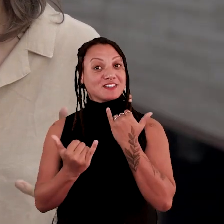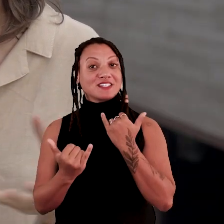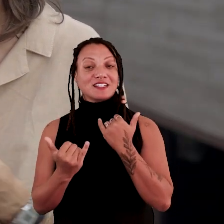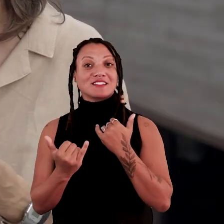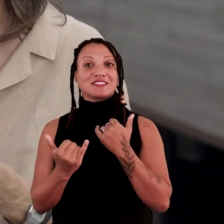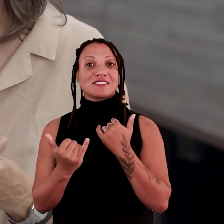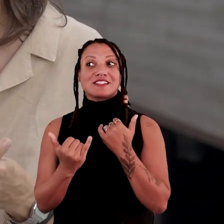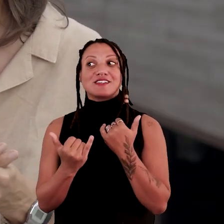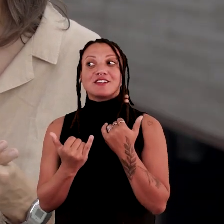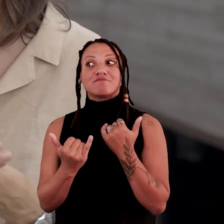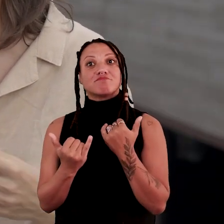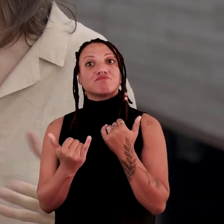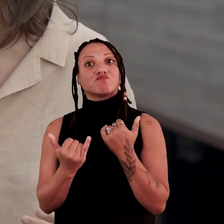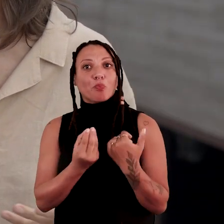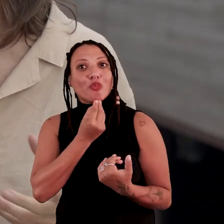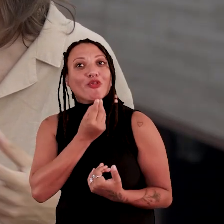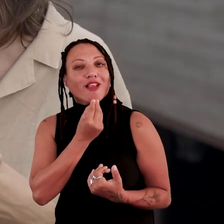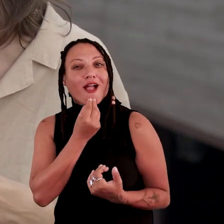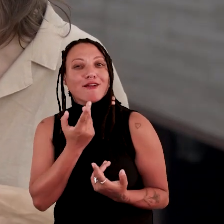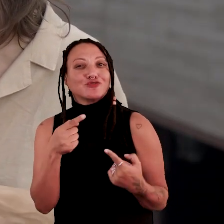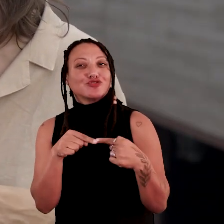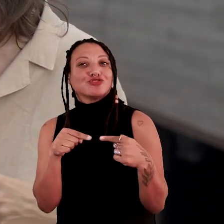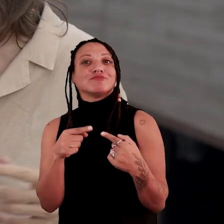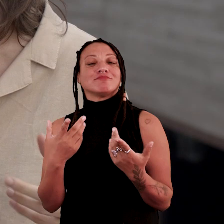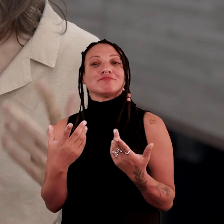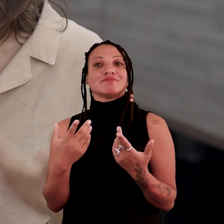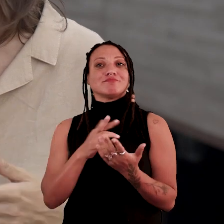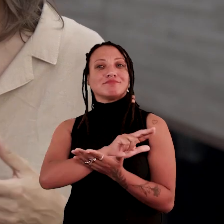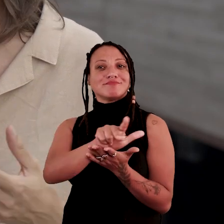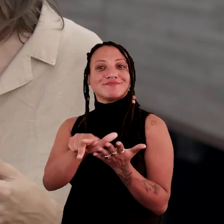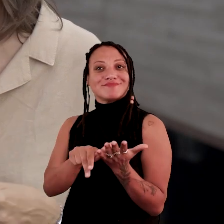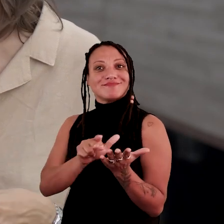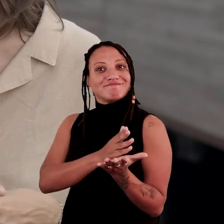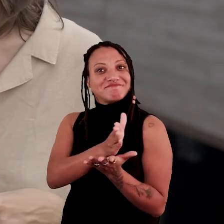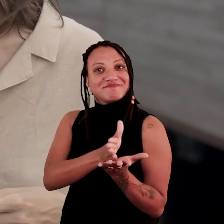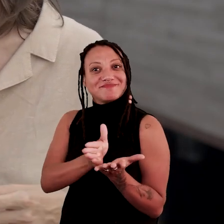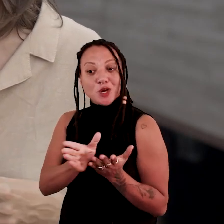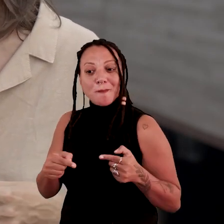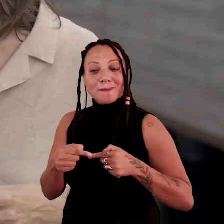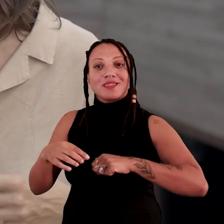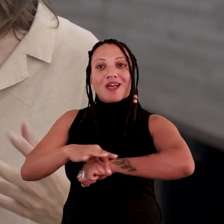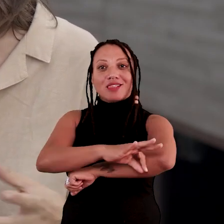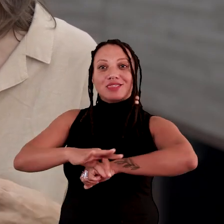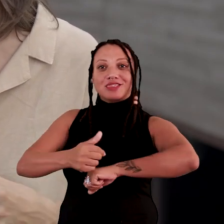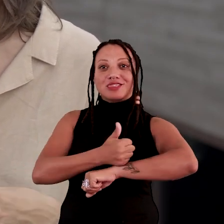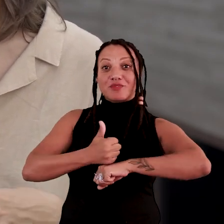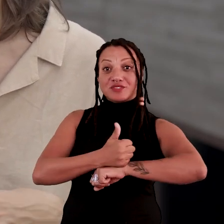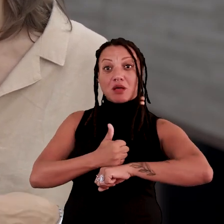de possibilidades de nossa profissão, como a arquitetura pode nos levar a desafios de programa,